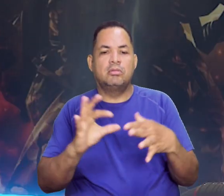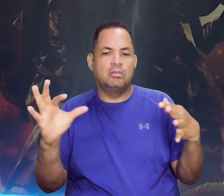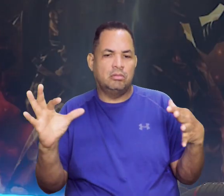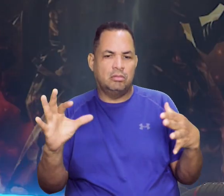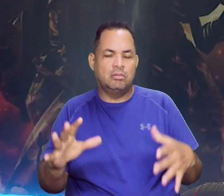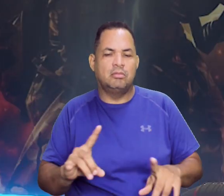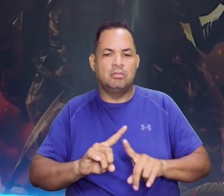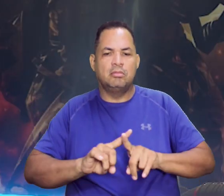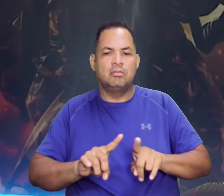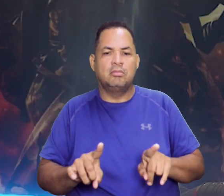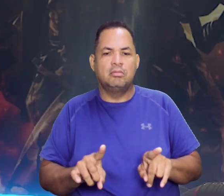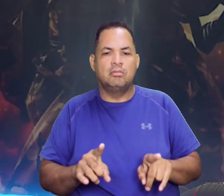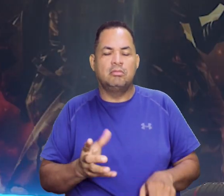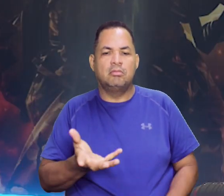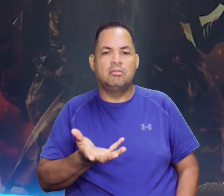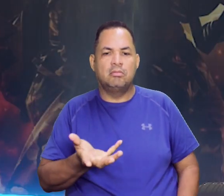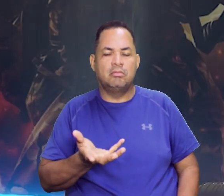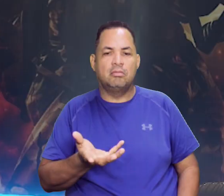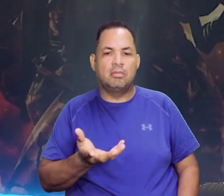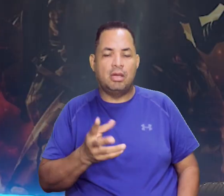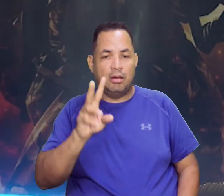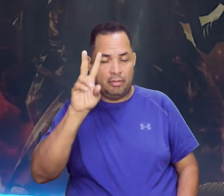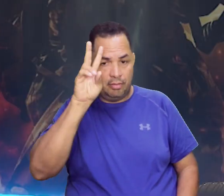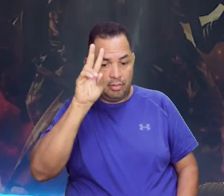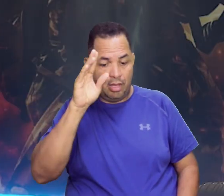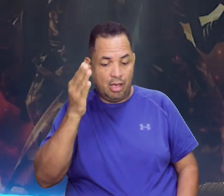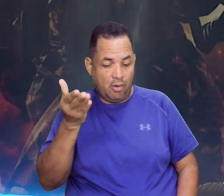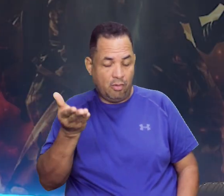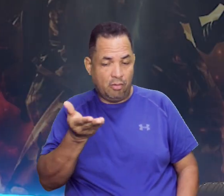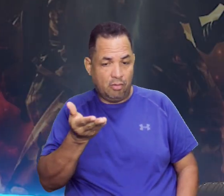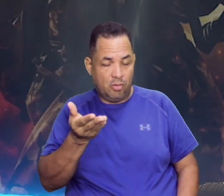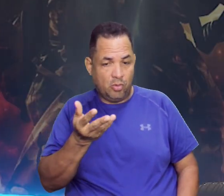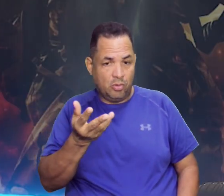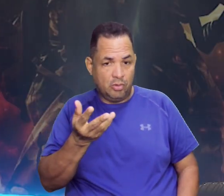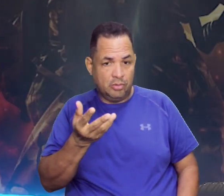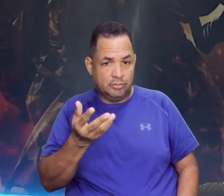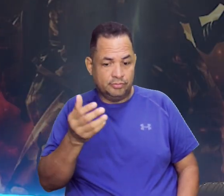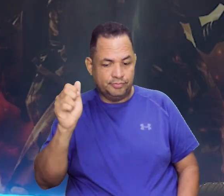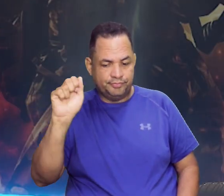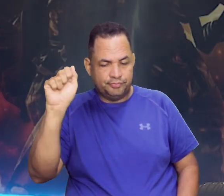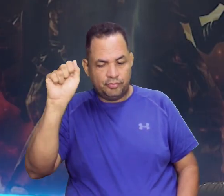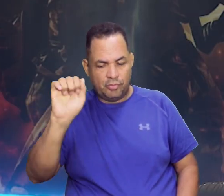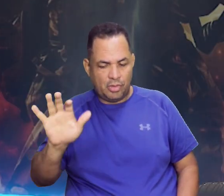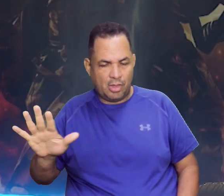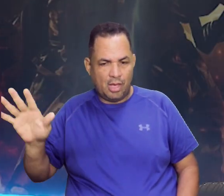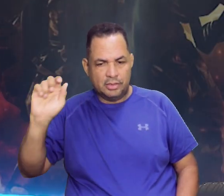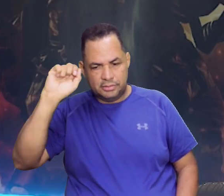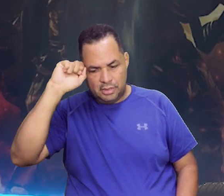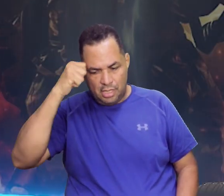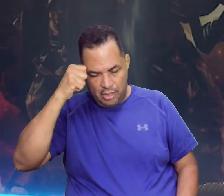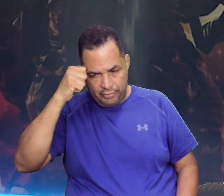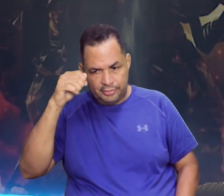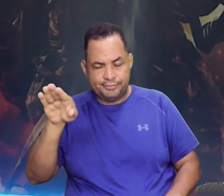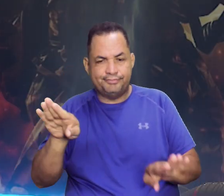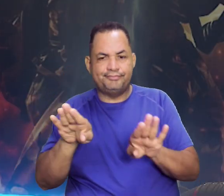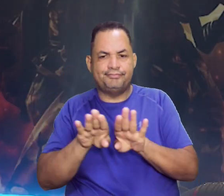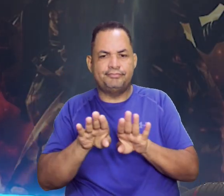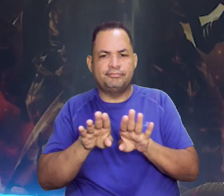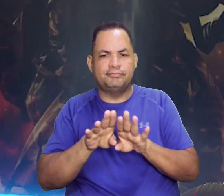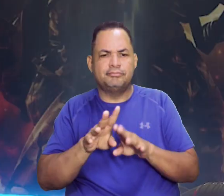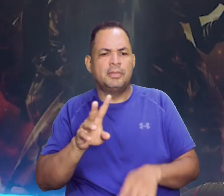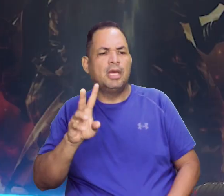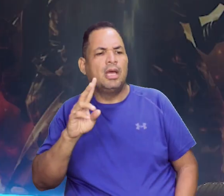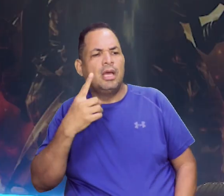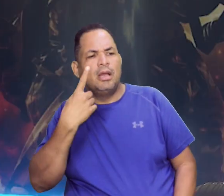independência. Mas aqui eu quero reforçar que tanto o asiático quanto o africano, ele não viu o